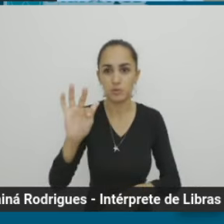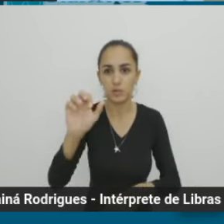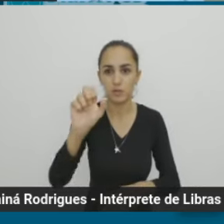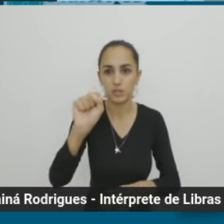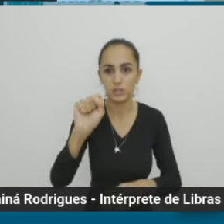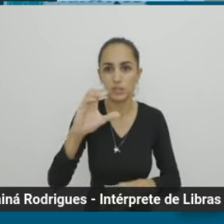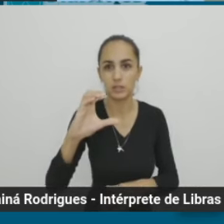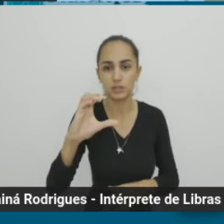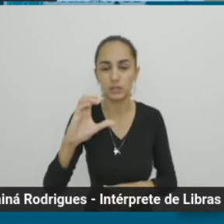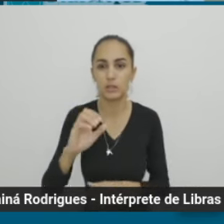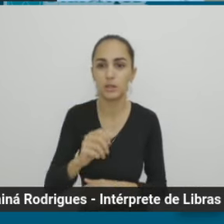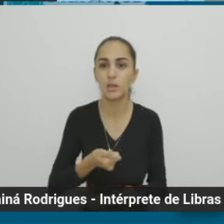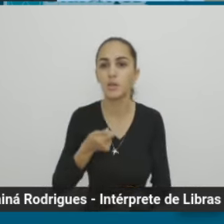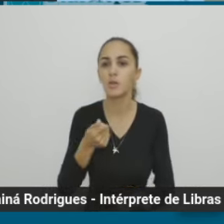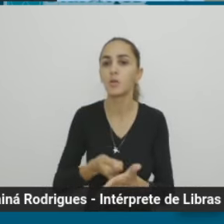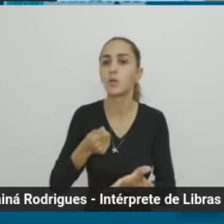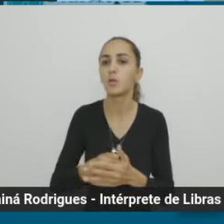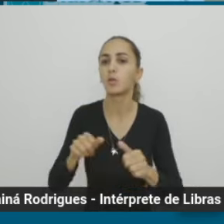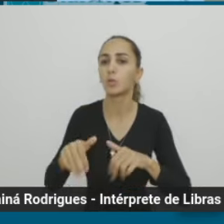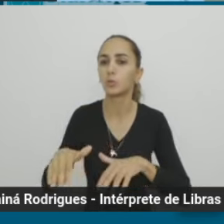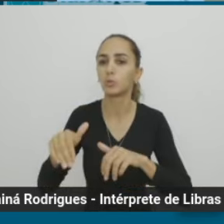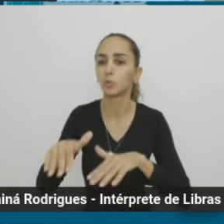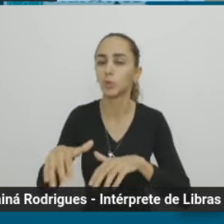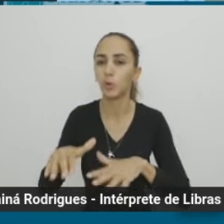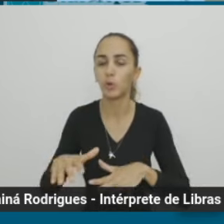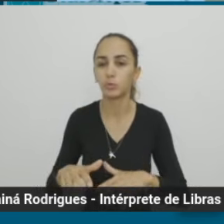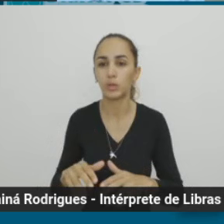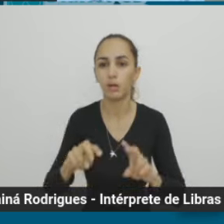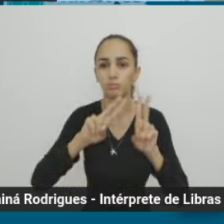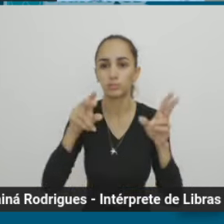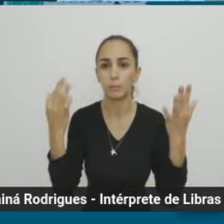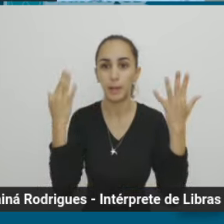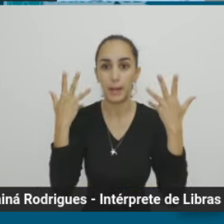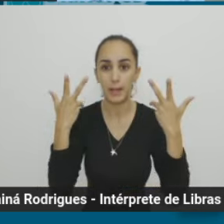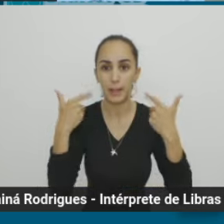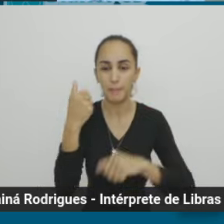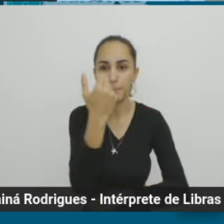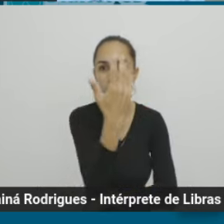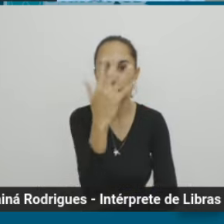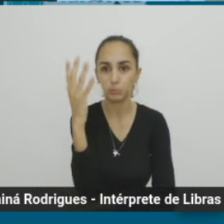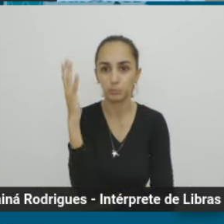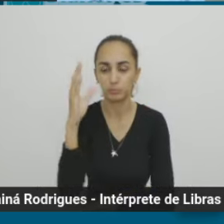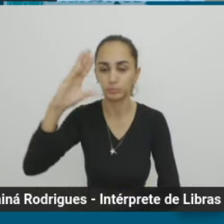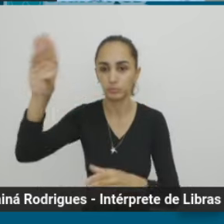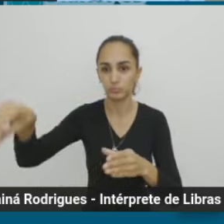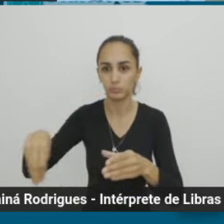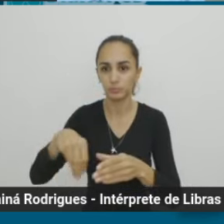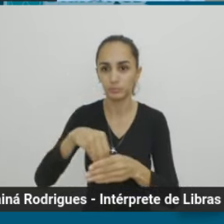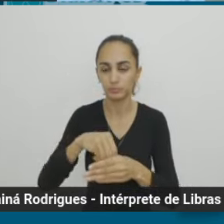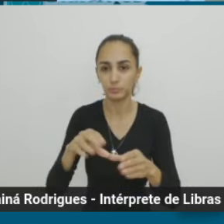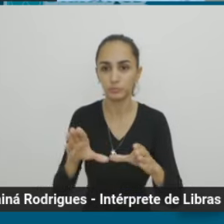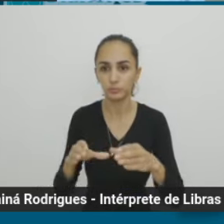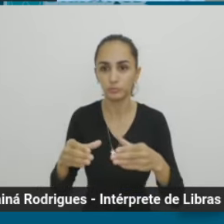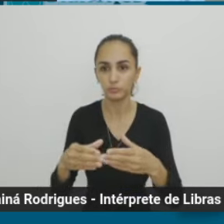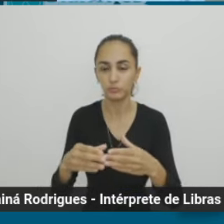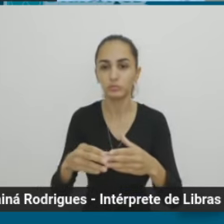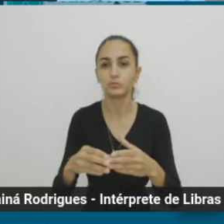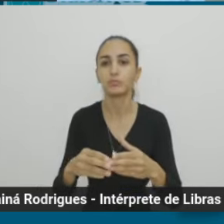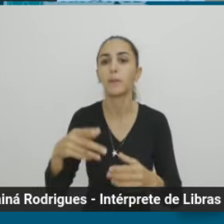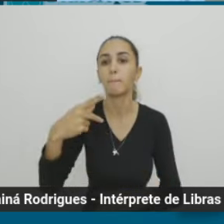e ativista das causas animal e ambiental. Eu faço parte da candidatura da coletiva PCD em